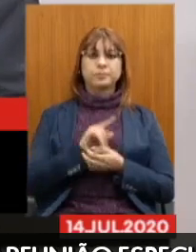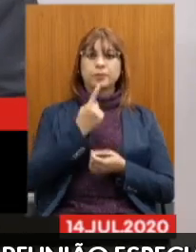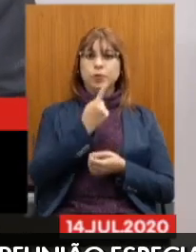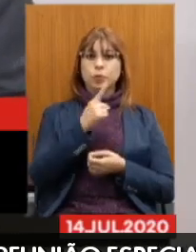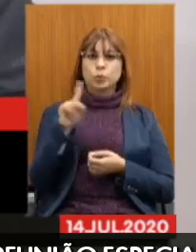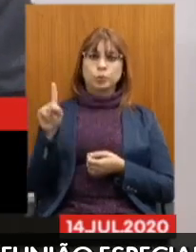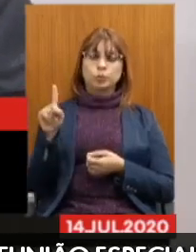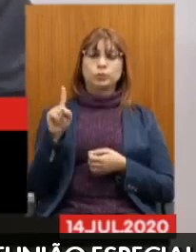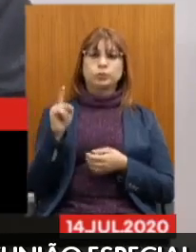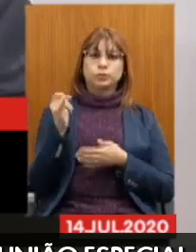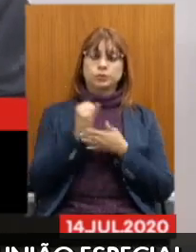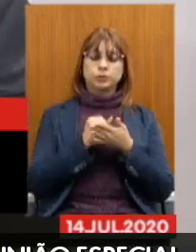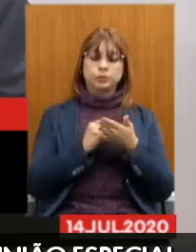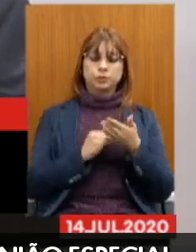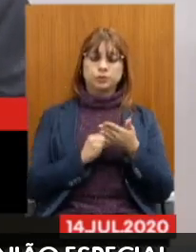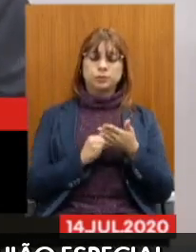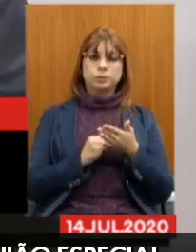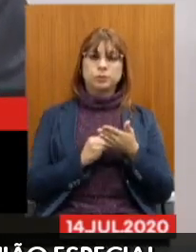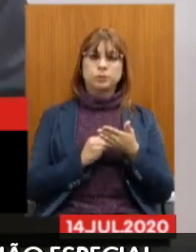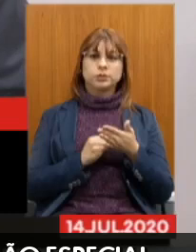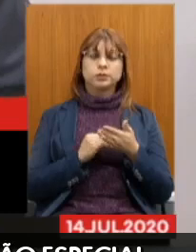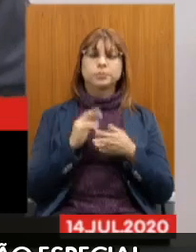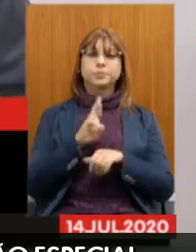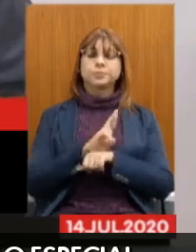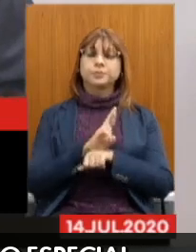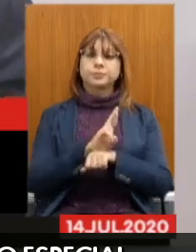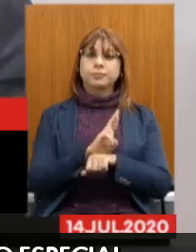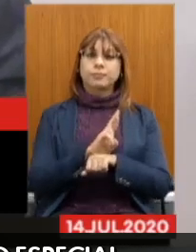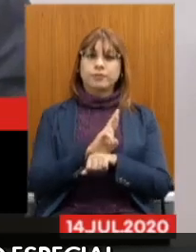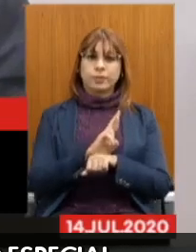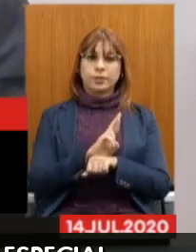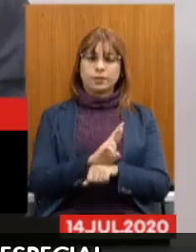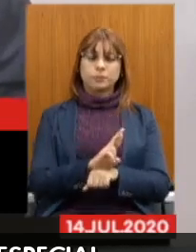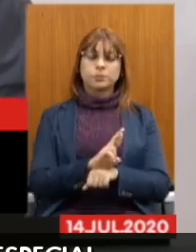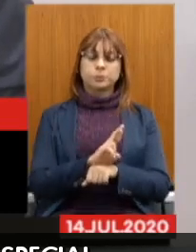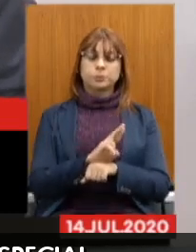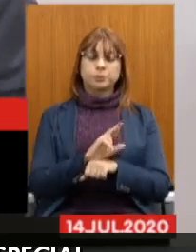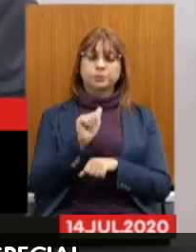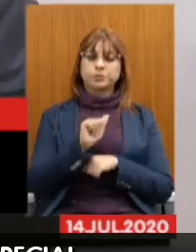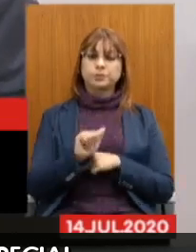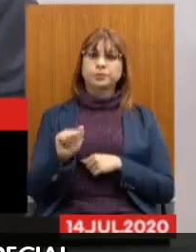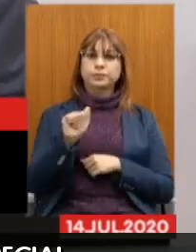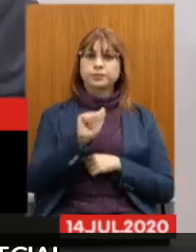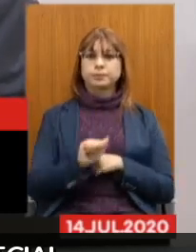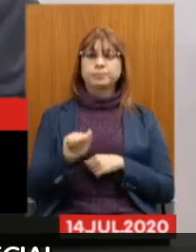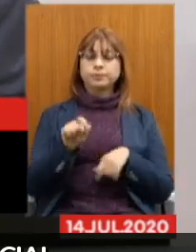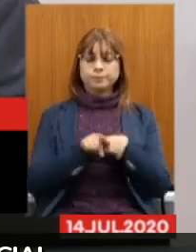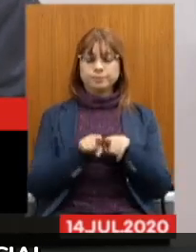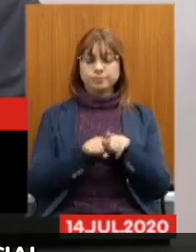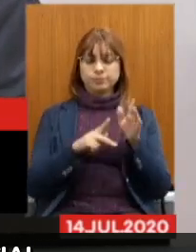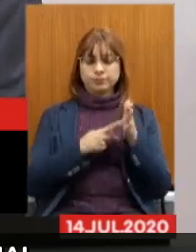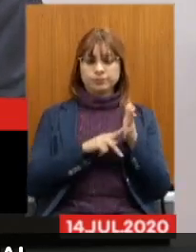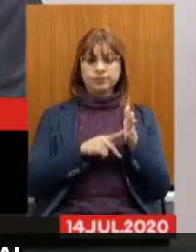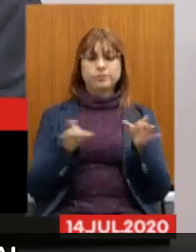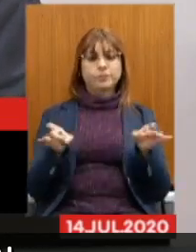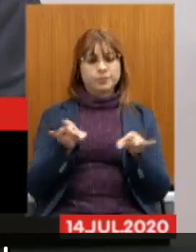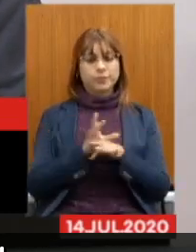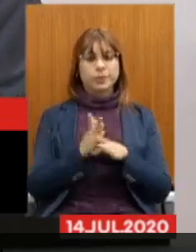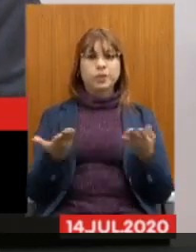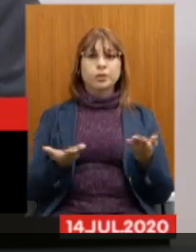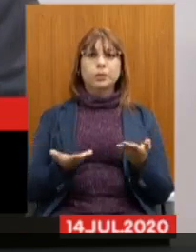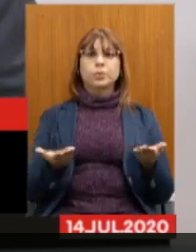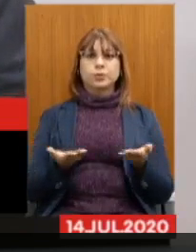último inscrito entre os representantes das associações e sindicatos. Cumprimos, assim, neste